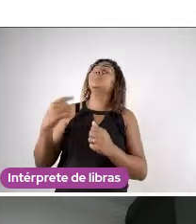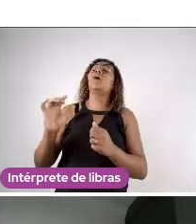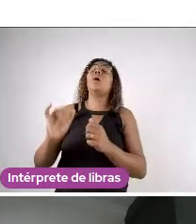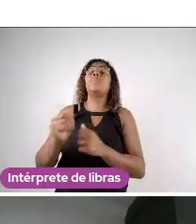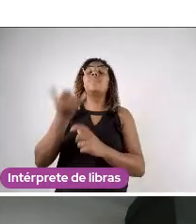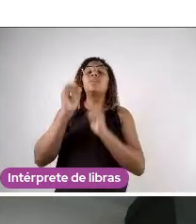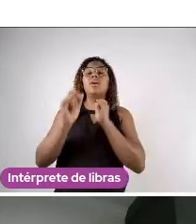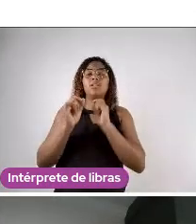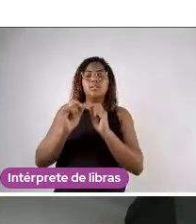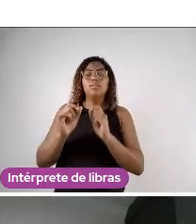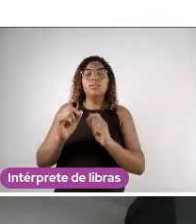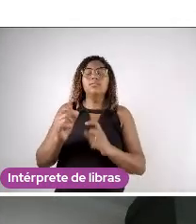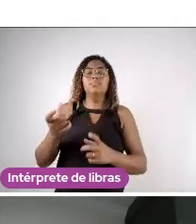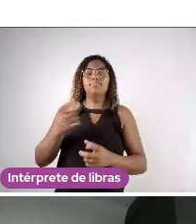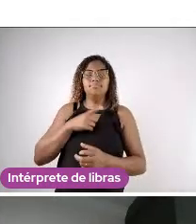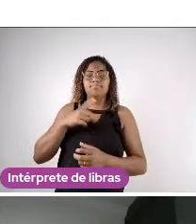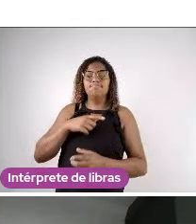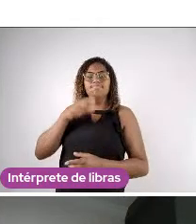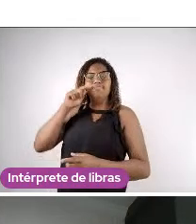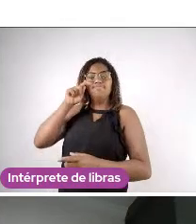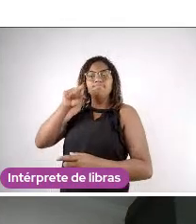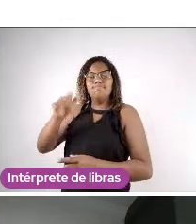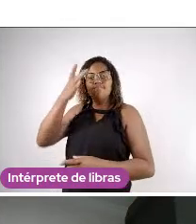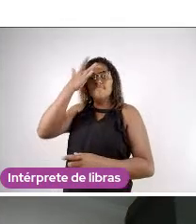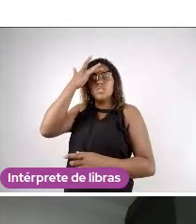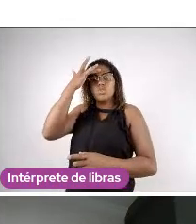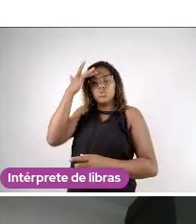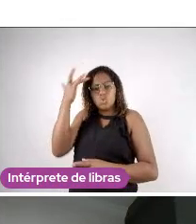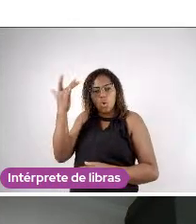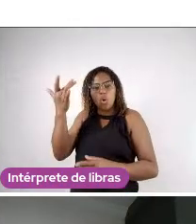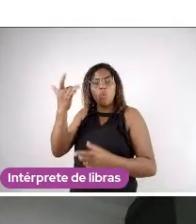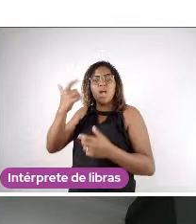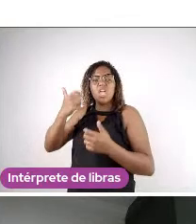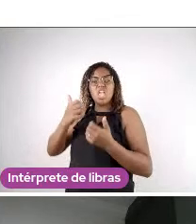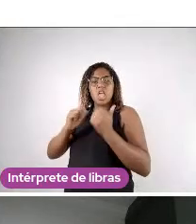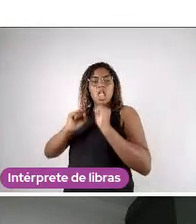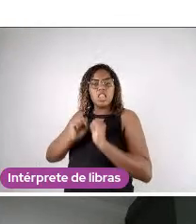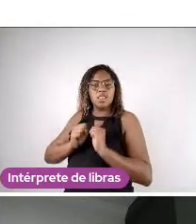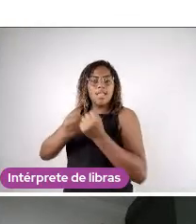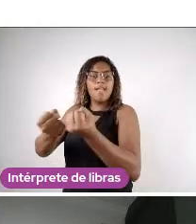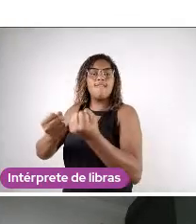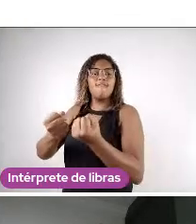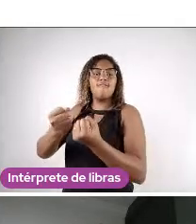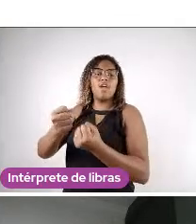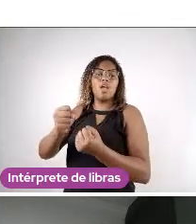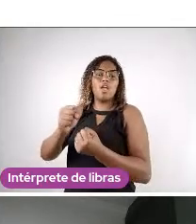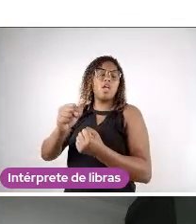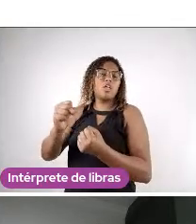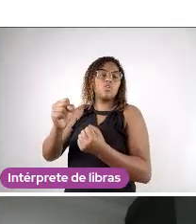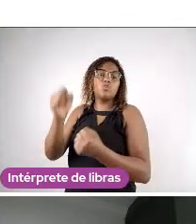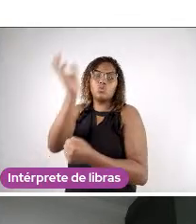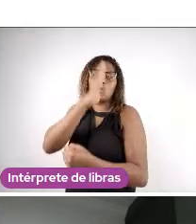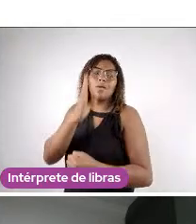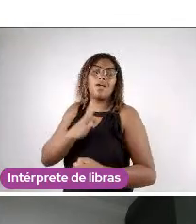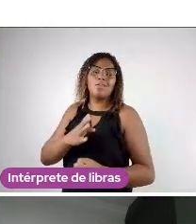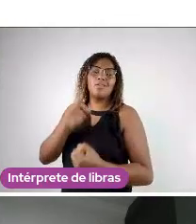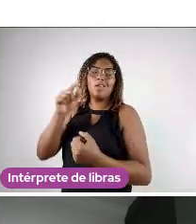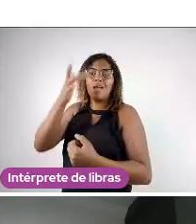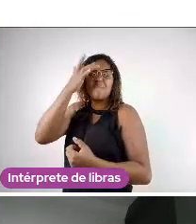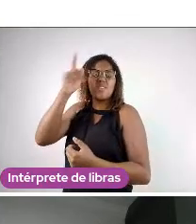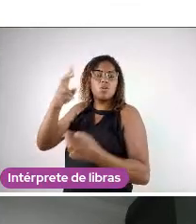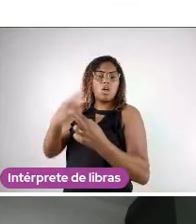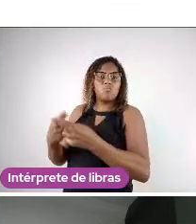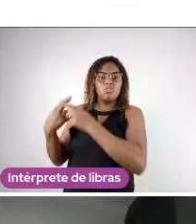que existe, então, ali a Frente Parlamentar em Defesa do Litoral Brasileiro, e essa frente, então, ela